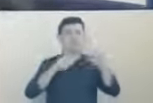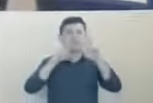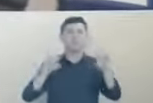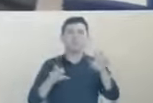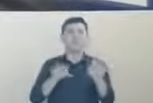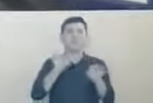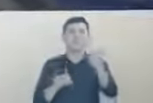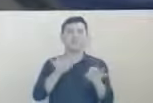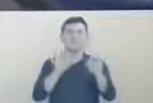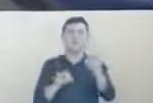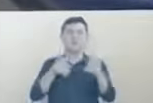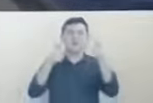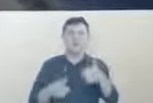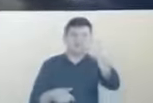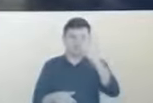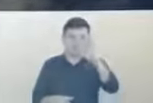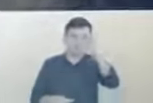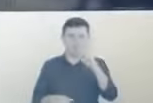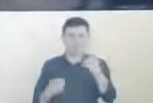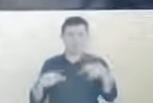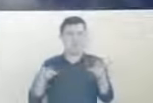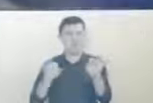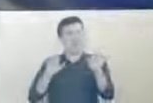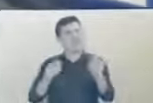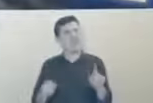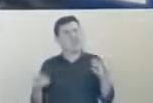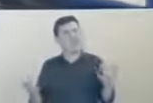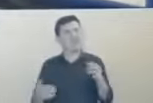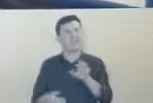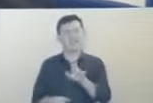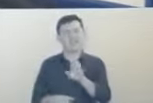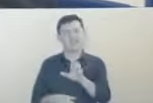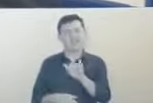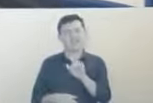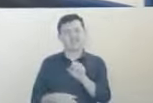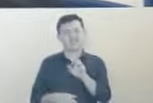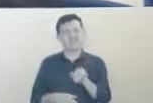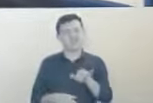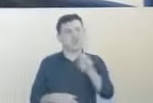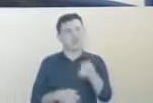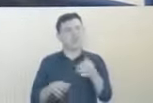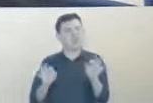não precisa de rescisória a desmoralização já ocorreu